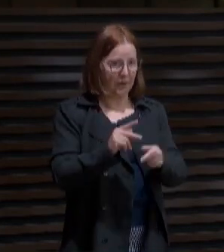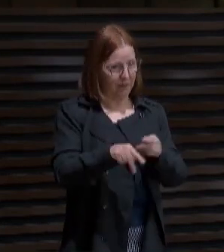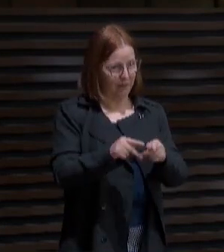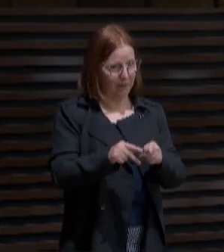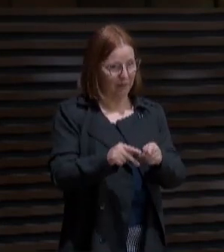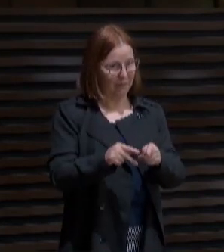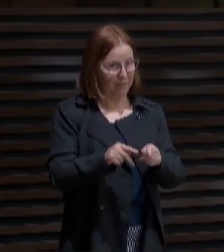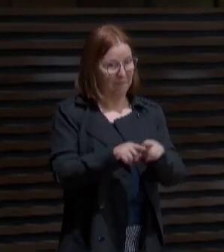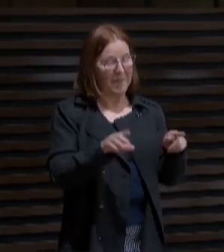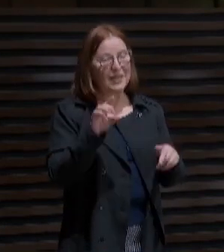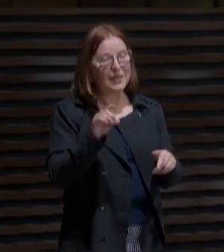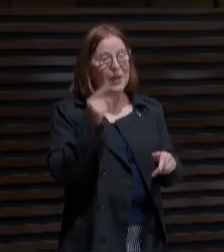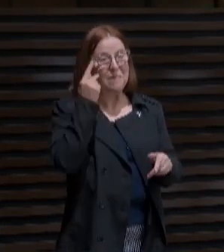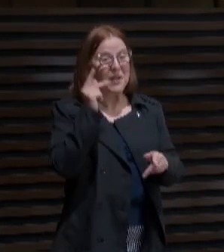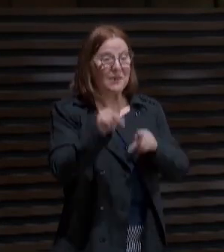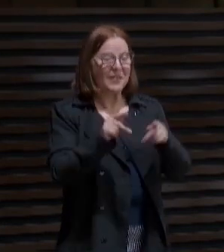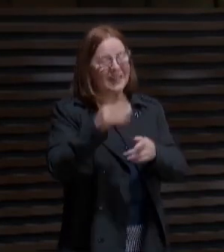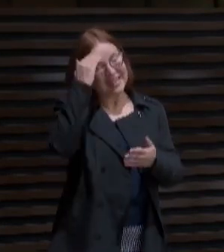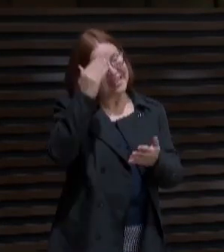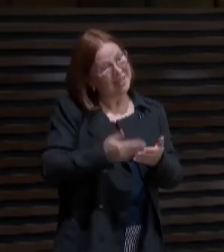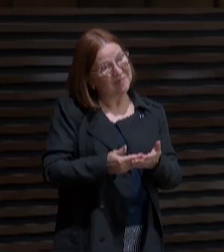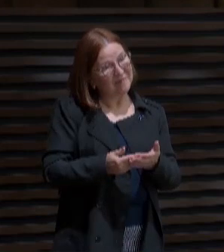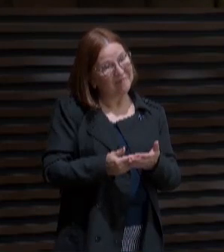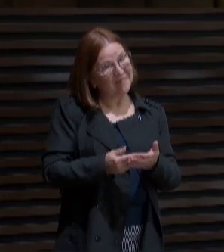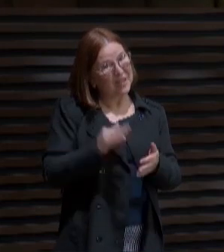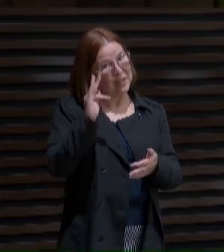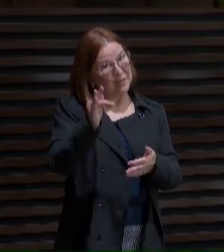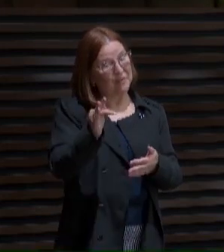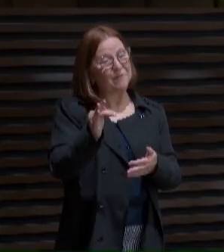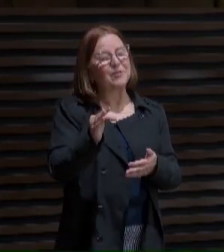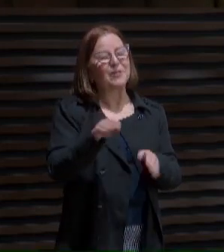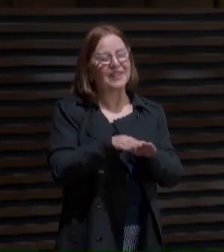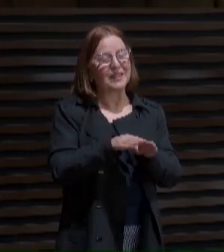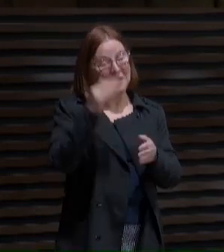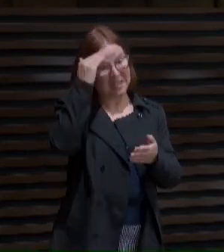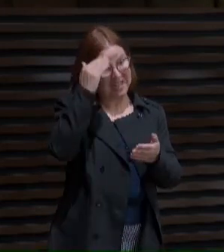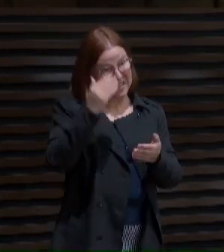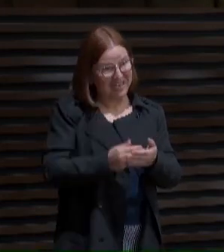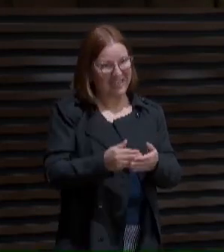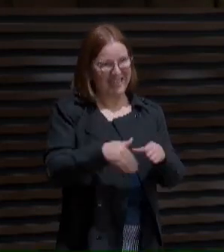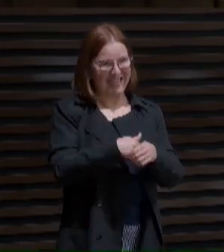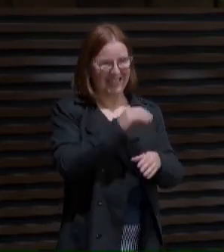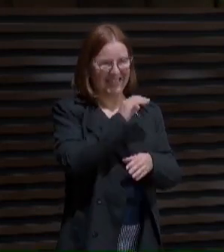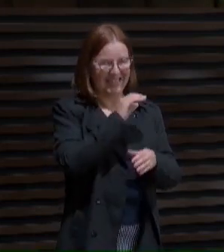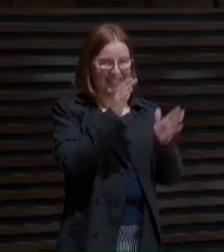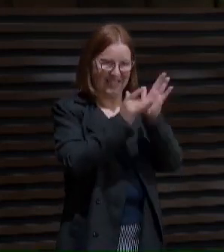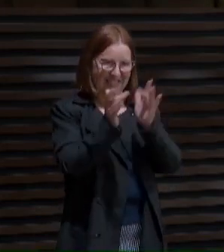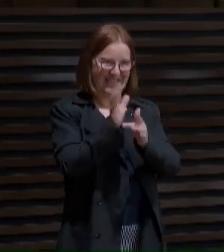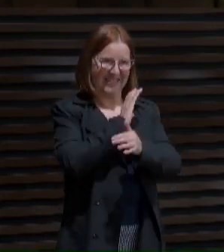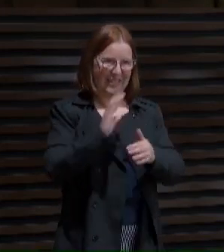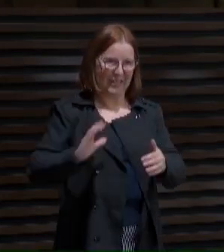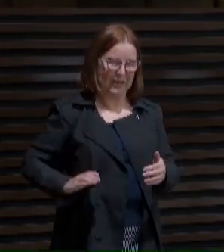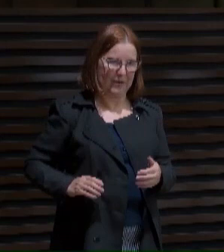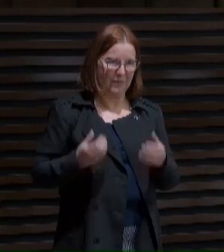que creem e vierem a crer em Jesus Cristo. Eu quero ler 3 passagens aqui, o